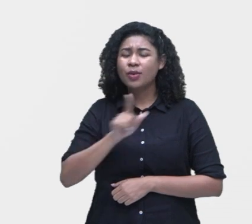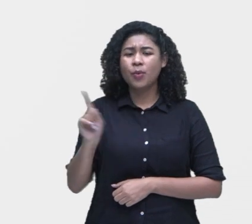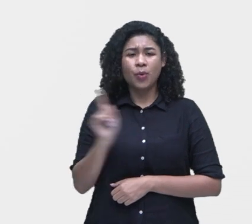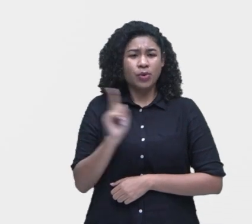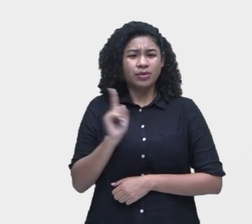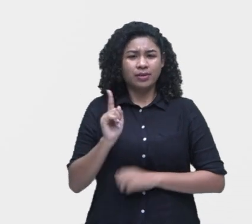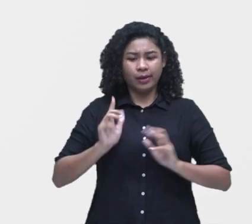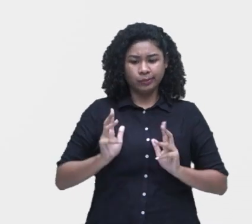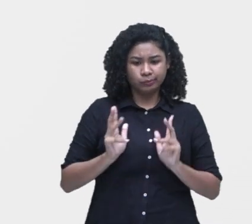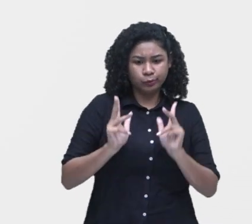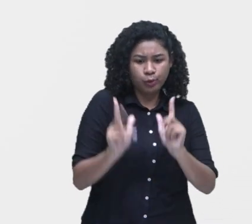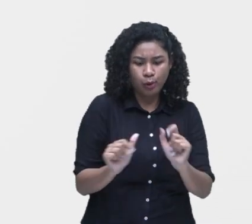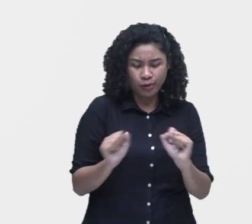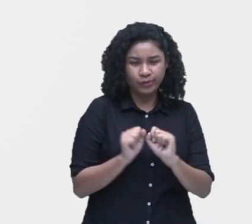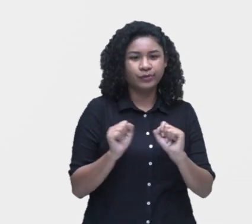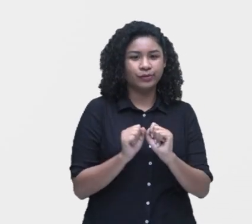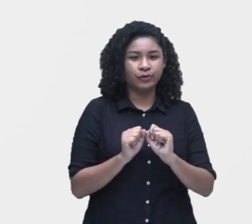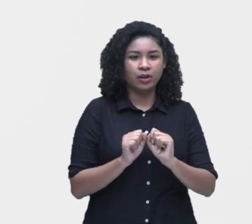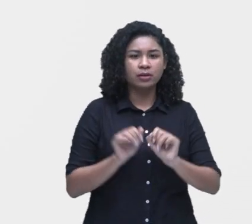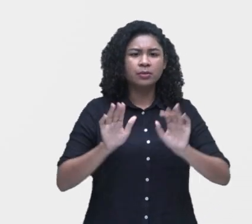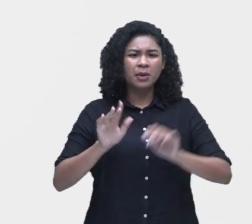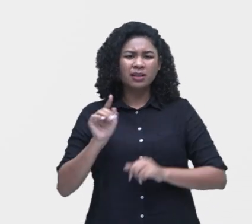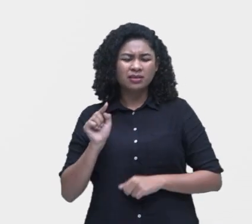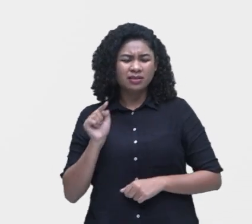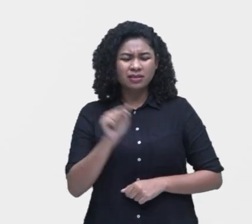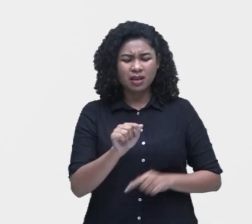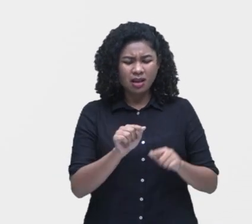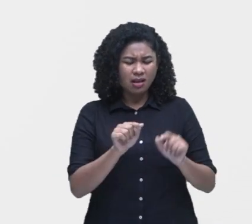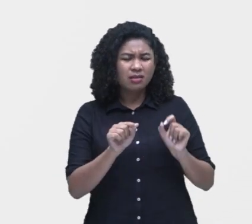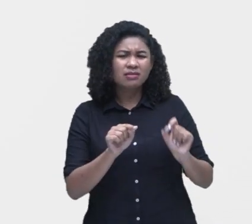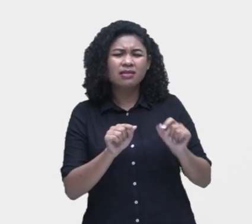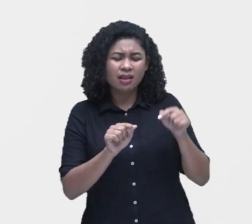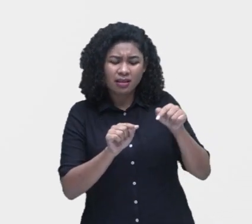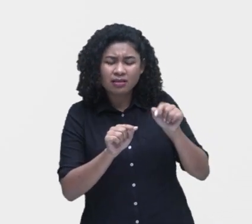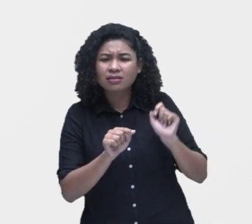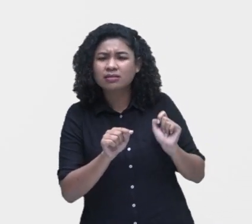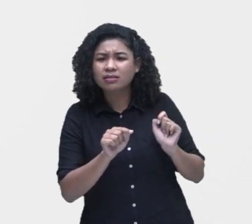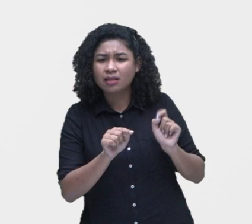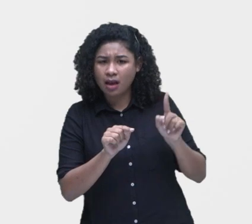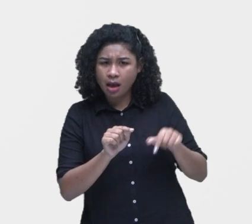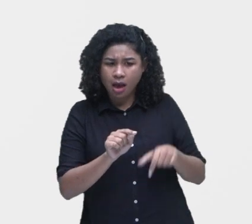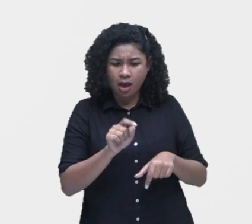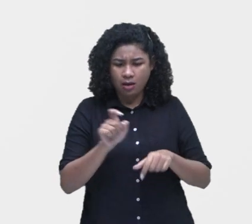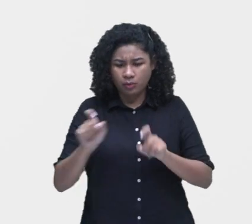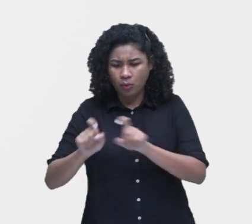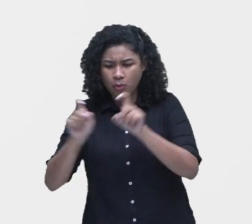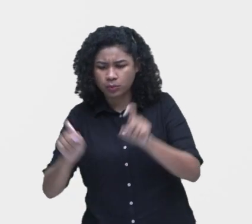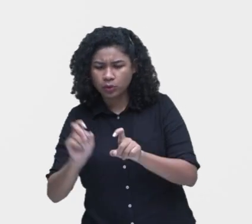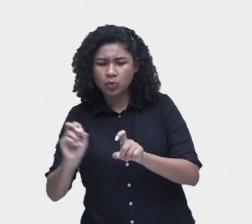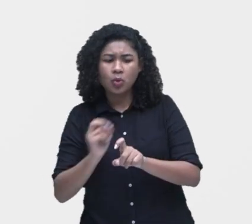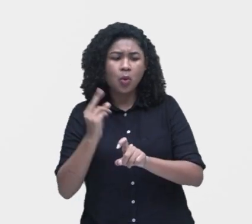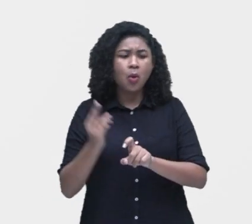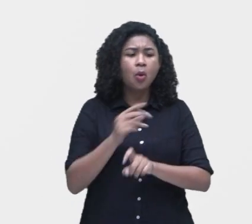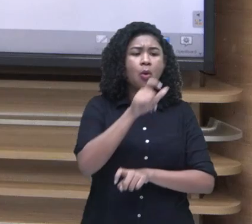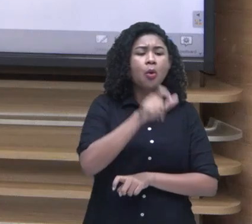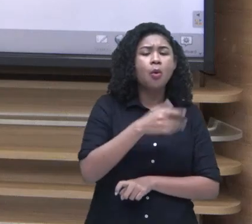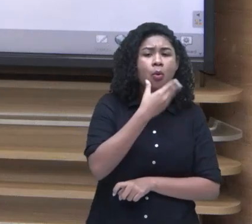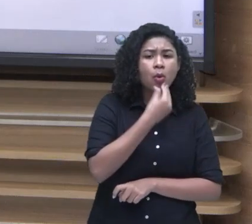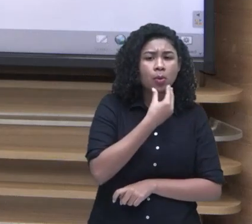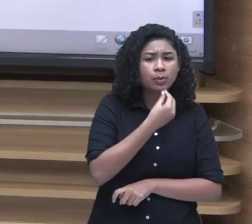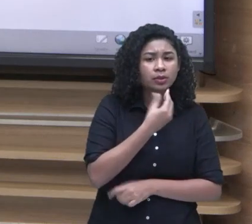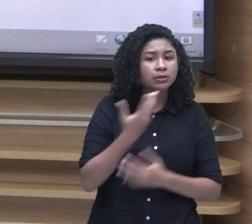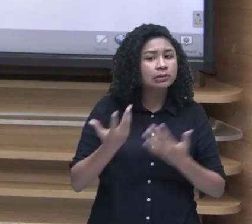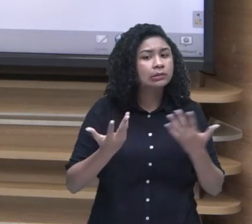Mas esse quem? O computador ou o homem? Então